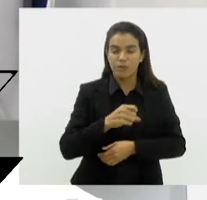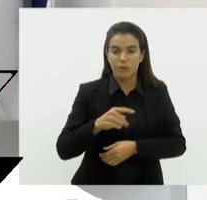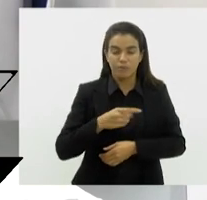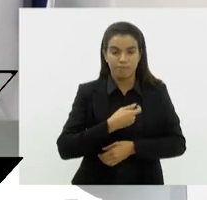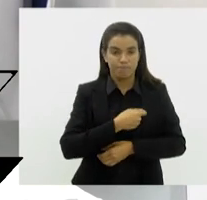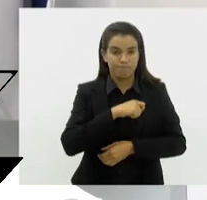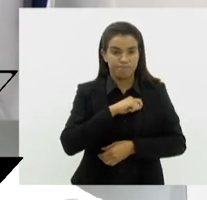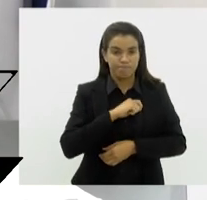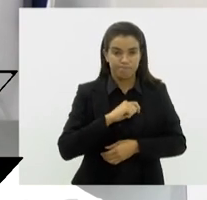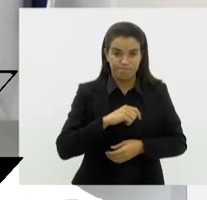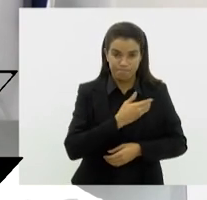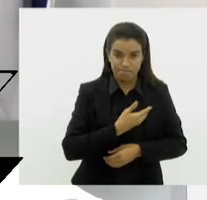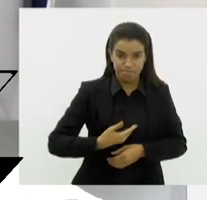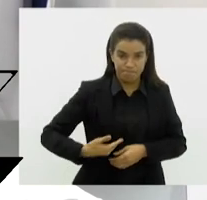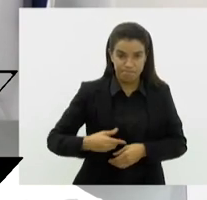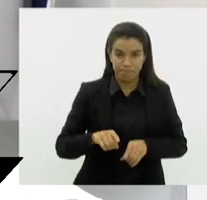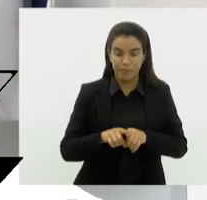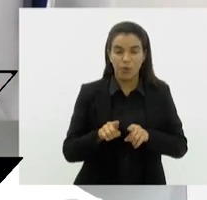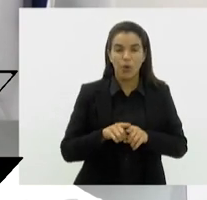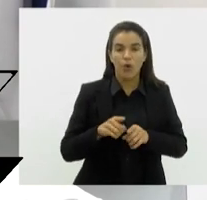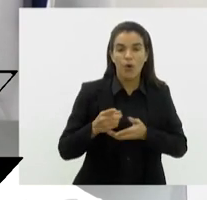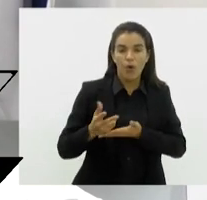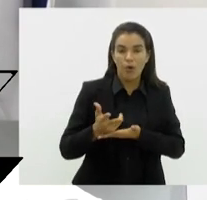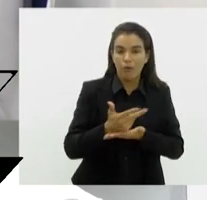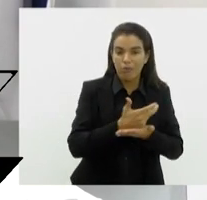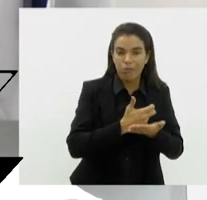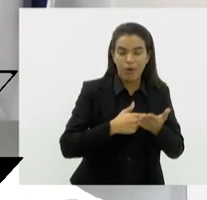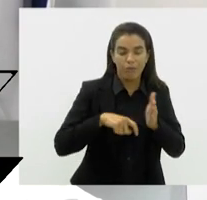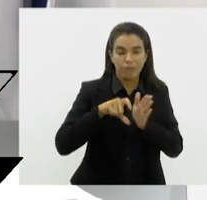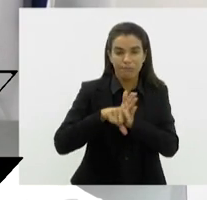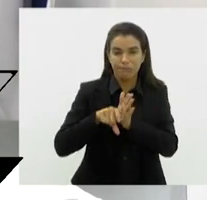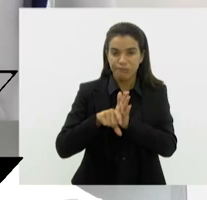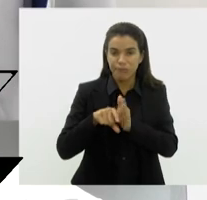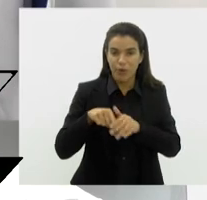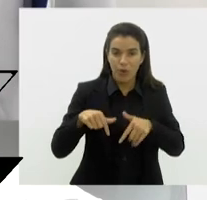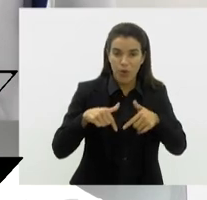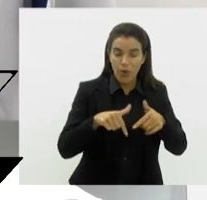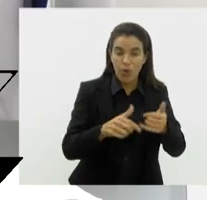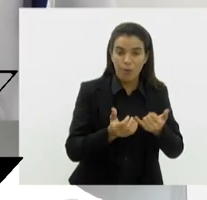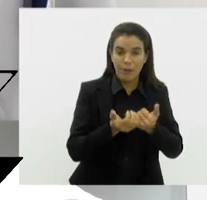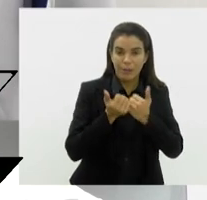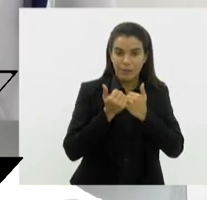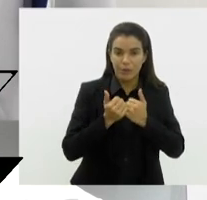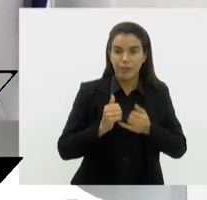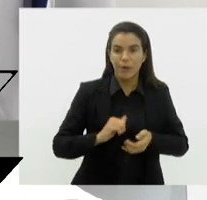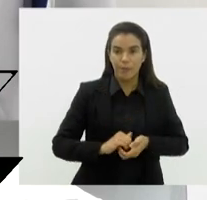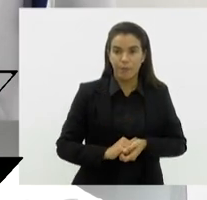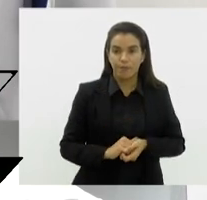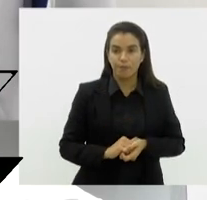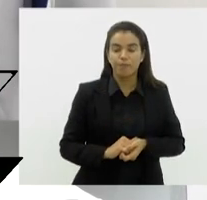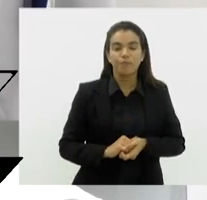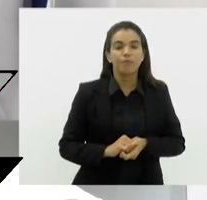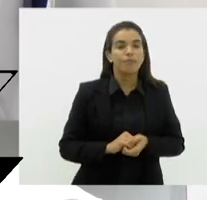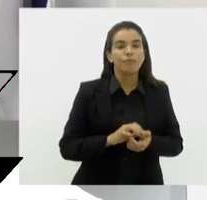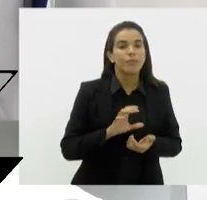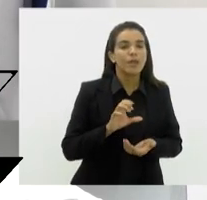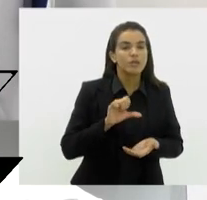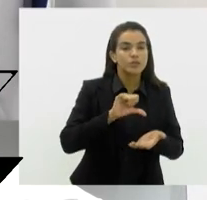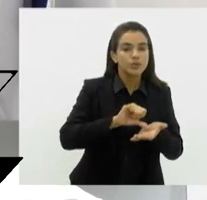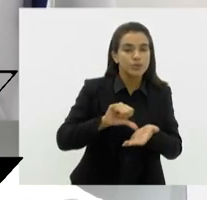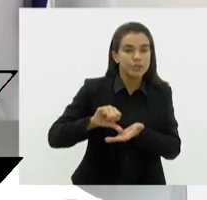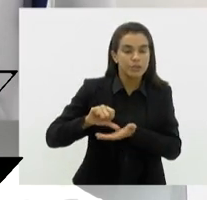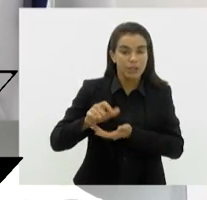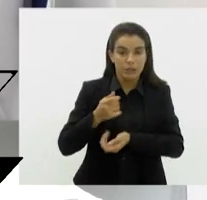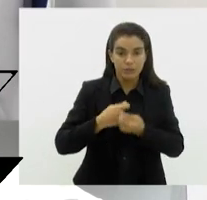auditoria governamental de natureza contábil, financeira, orçamentária, operacional e patrimonial nas unidades administrativas